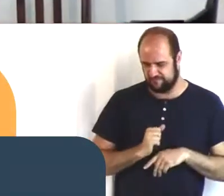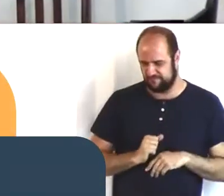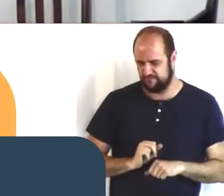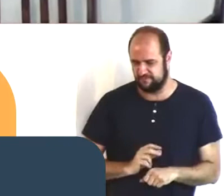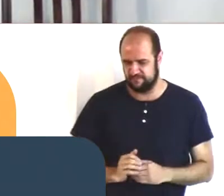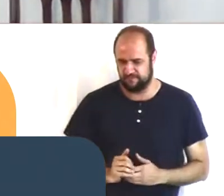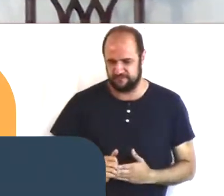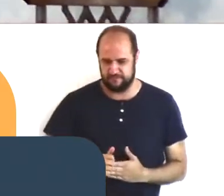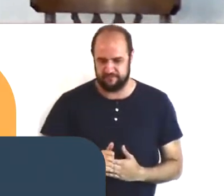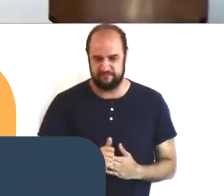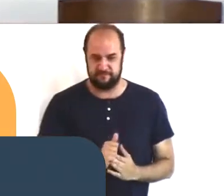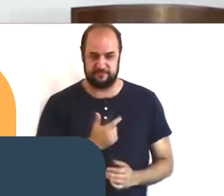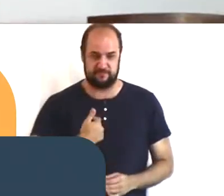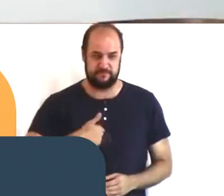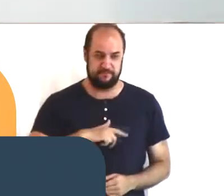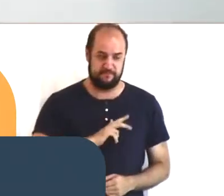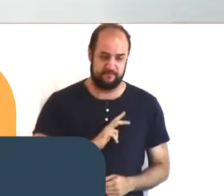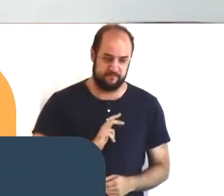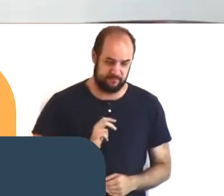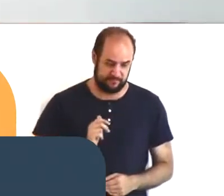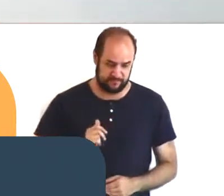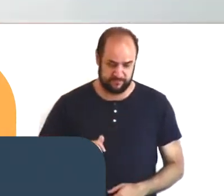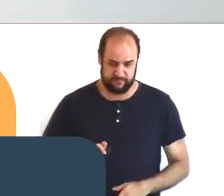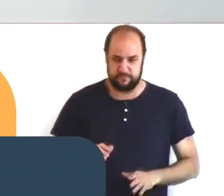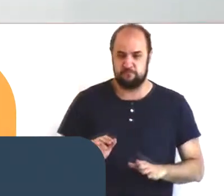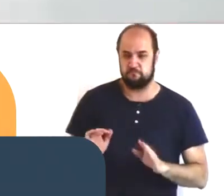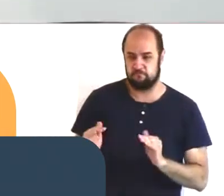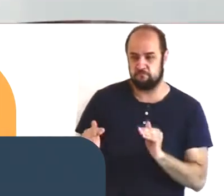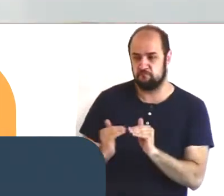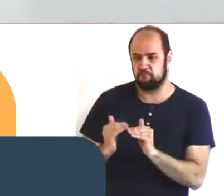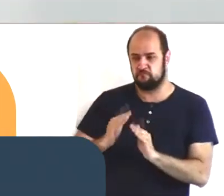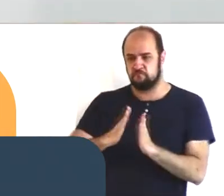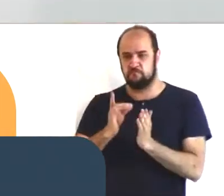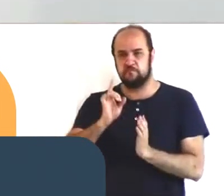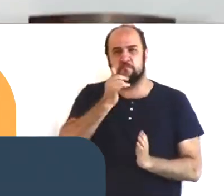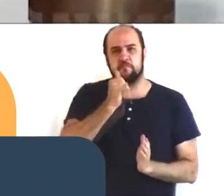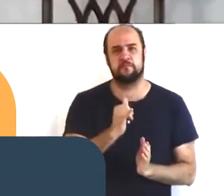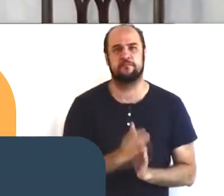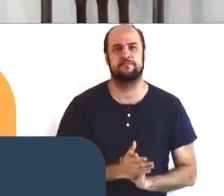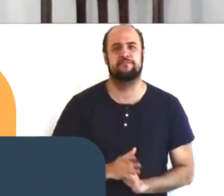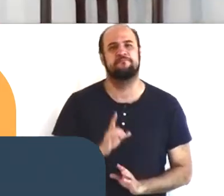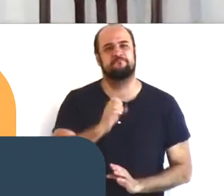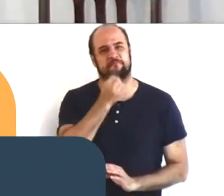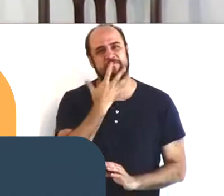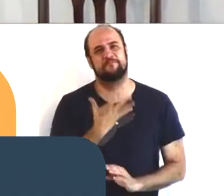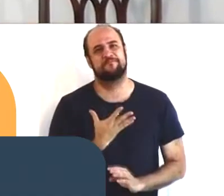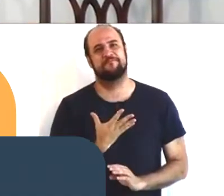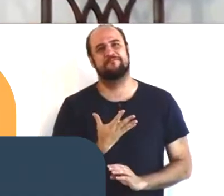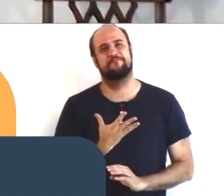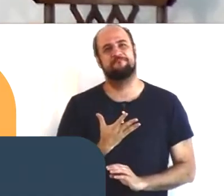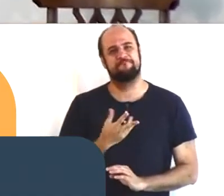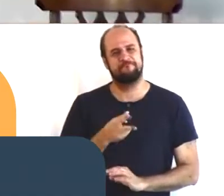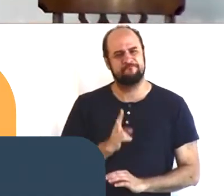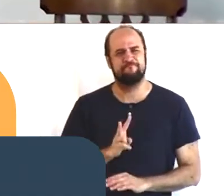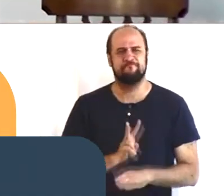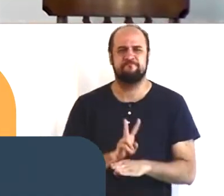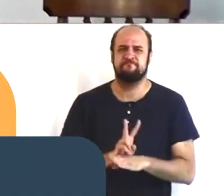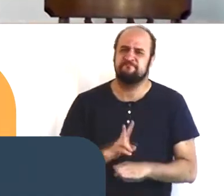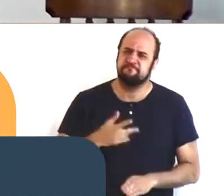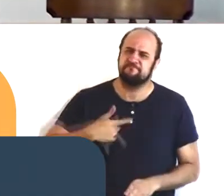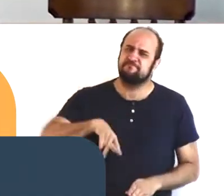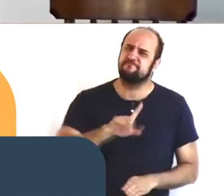nos conduz em triunfo, segundo a sua própria palavra. Deus é bom e tem nos preservado, tem